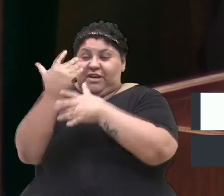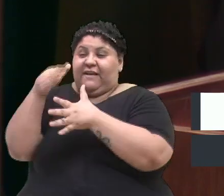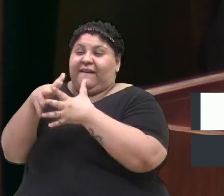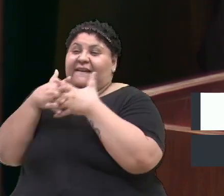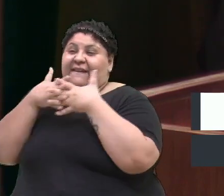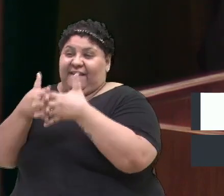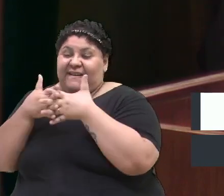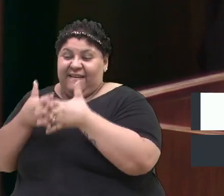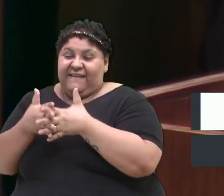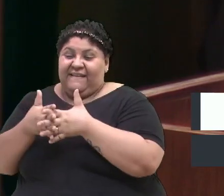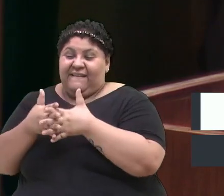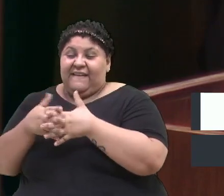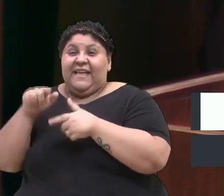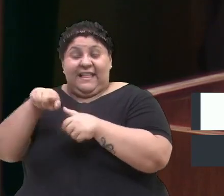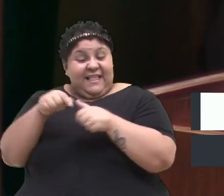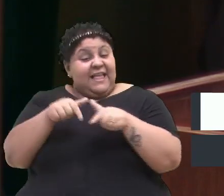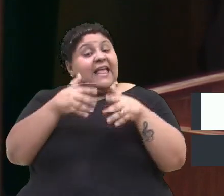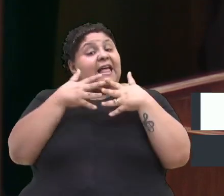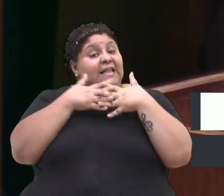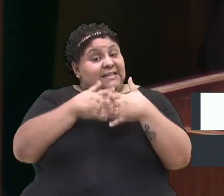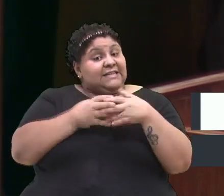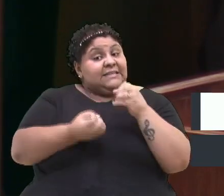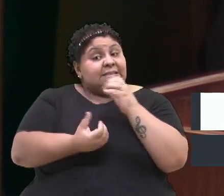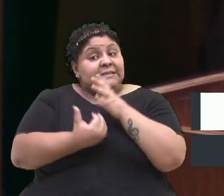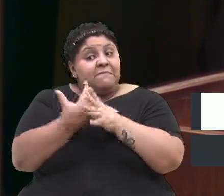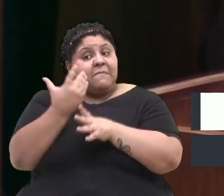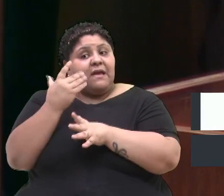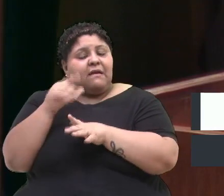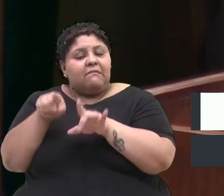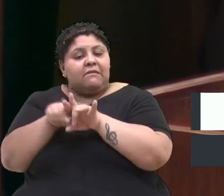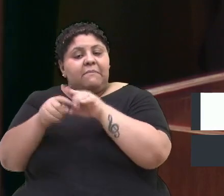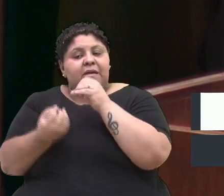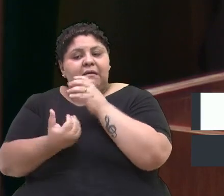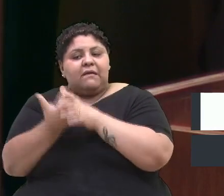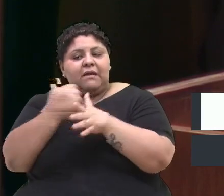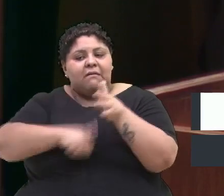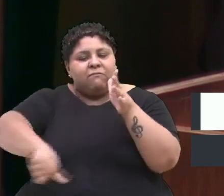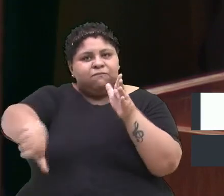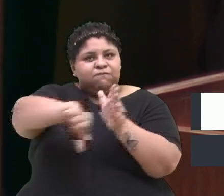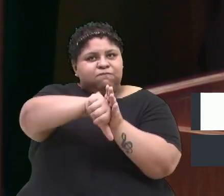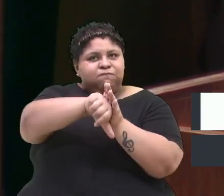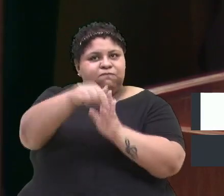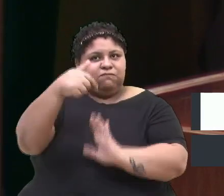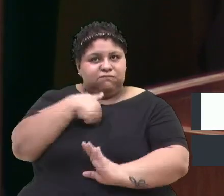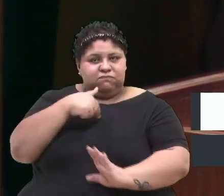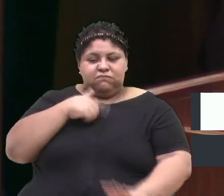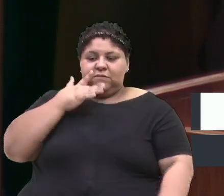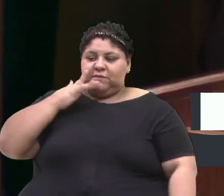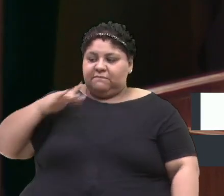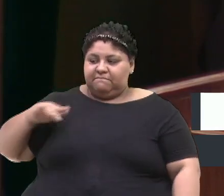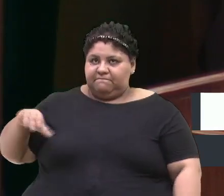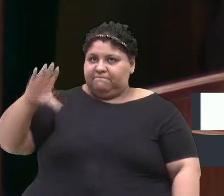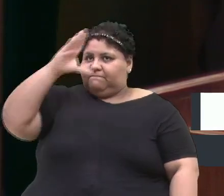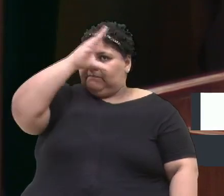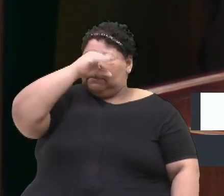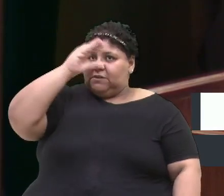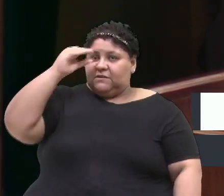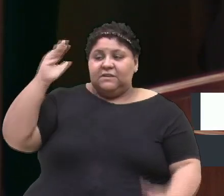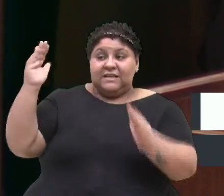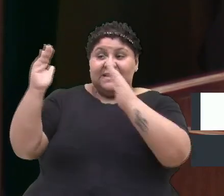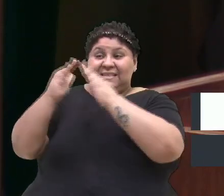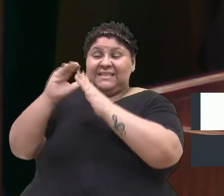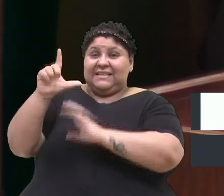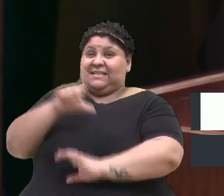desordem também motiva a criminalidade. Na minha infância e na minha adolescência, as casas não